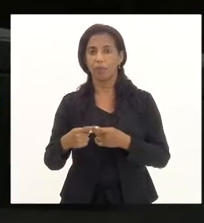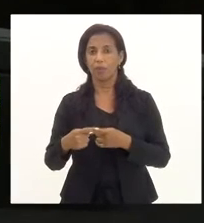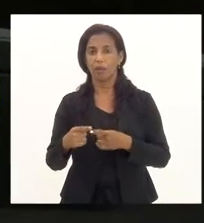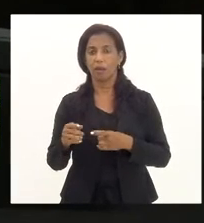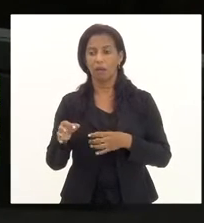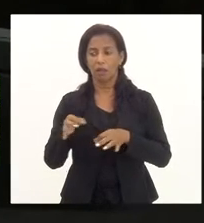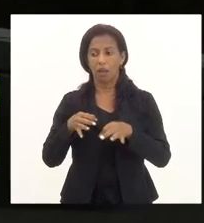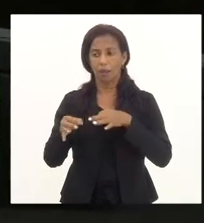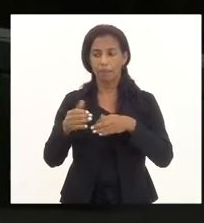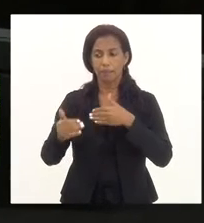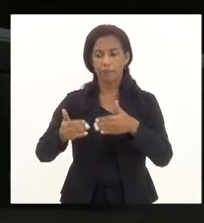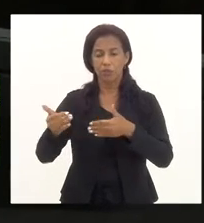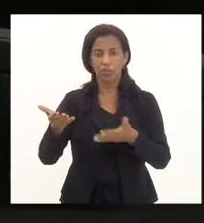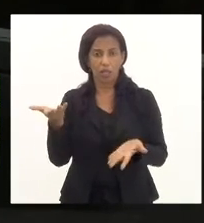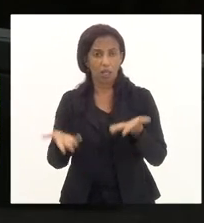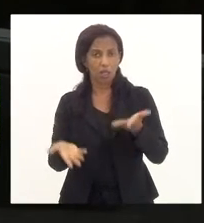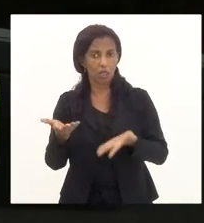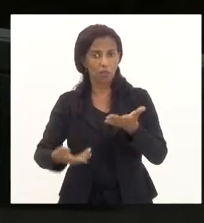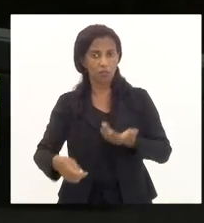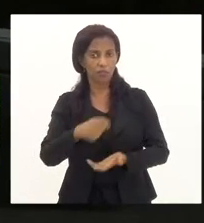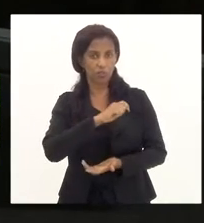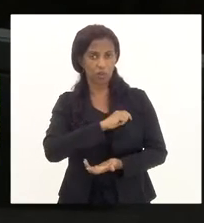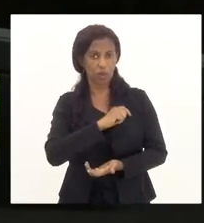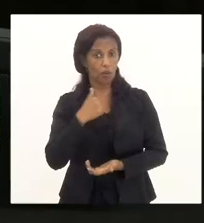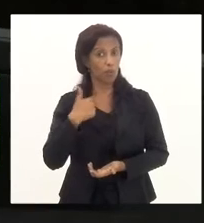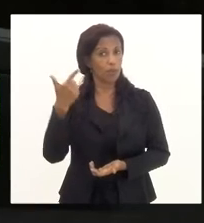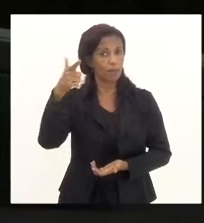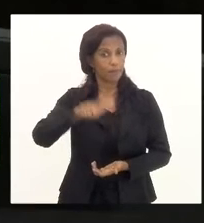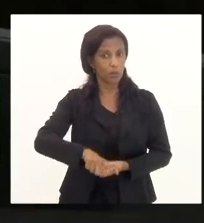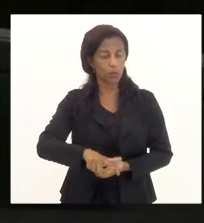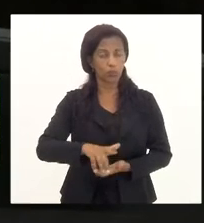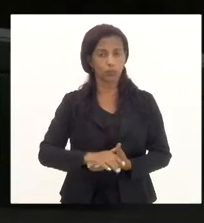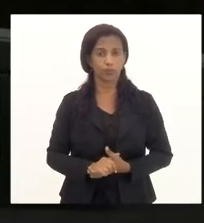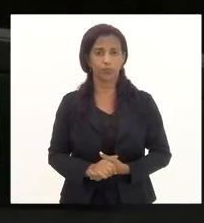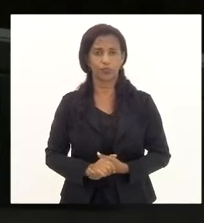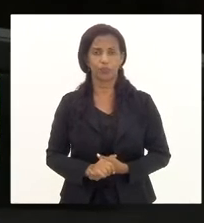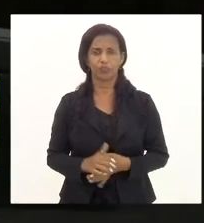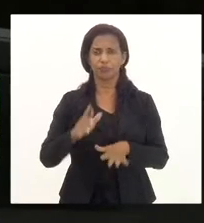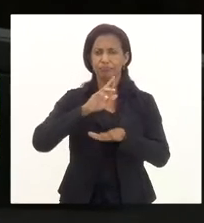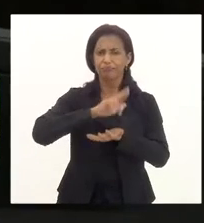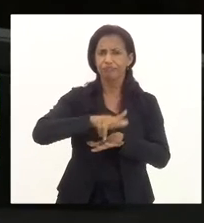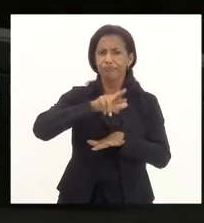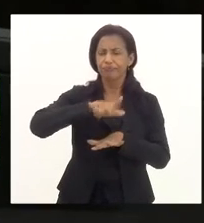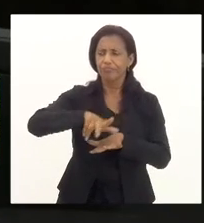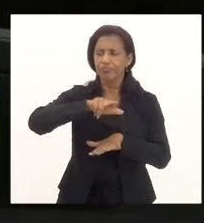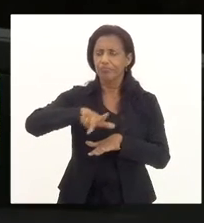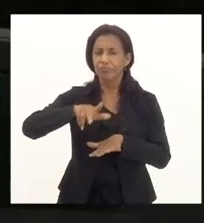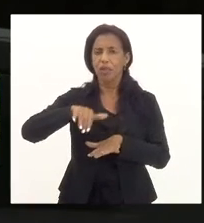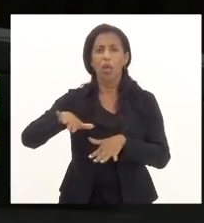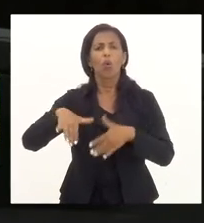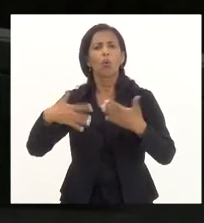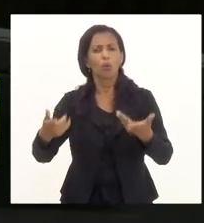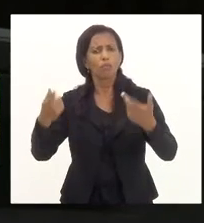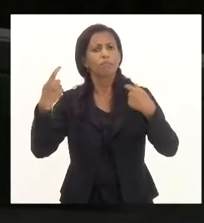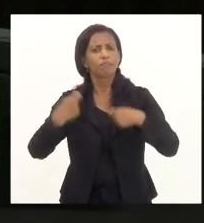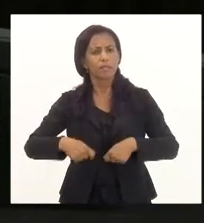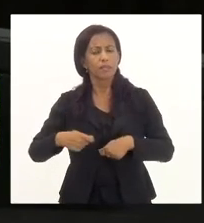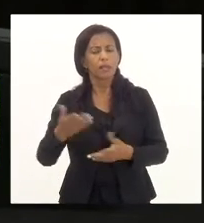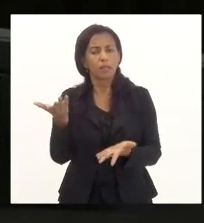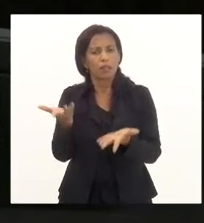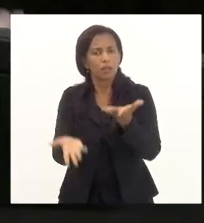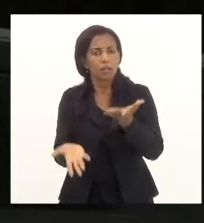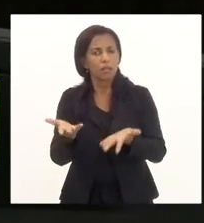medida que porque equilíbrio fiscal Eu repito diversas vezes e quantas forem necessárias